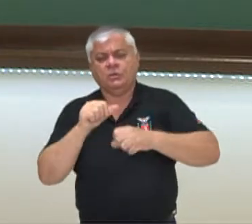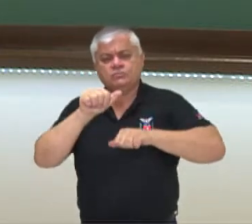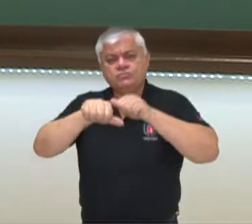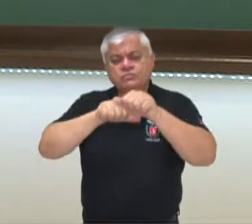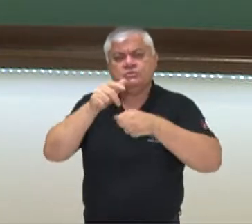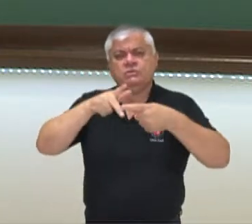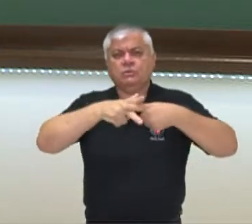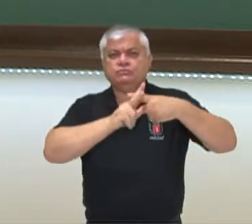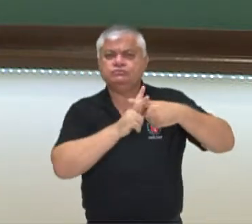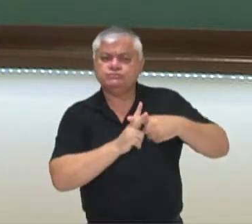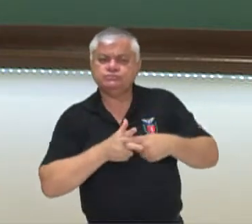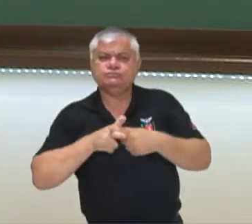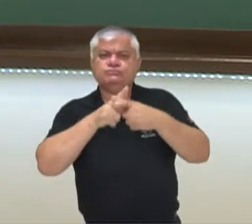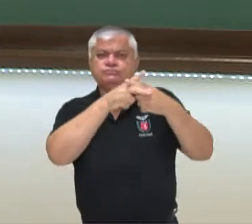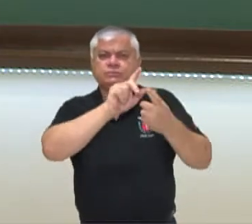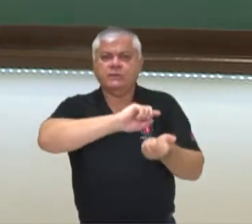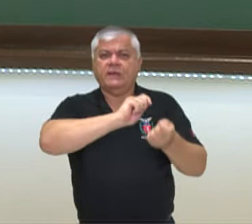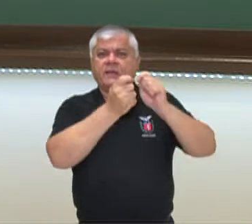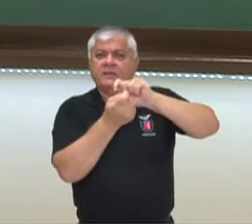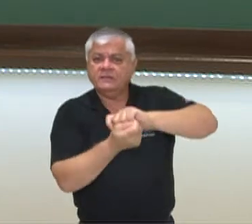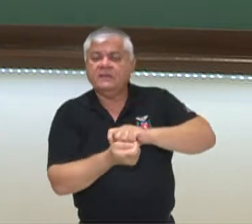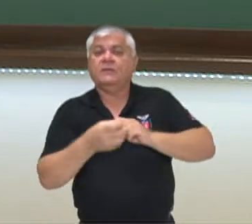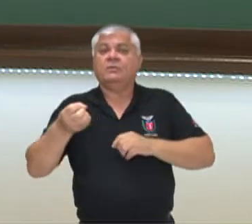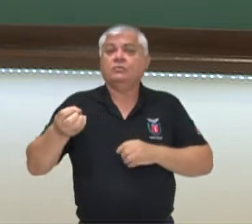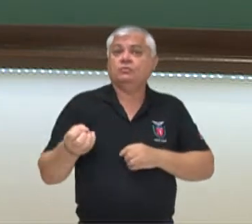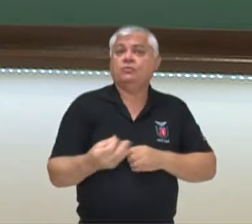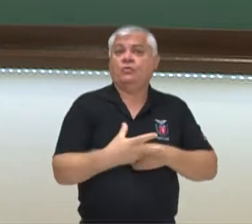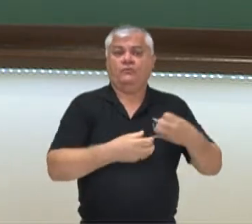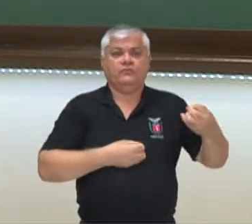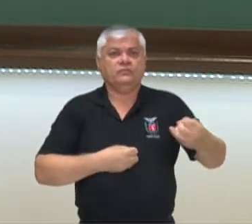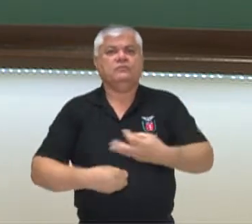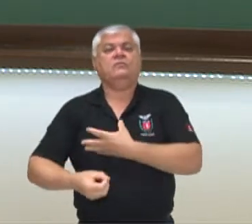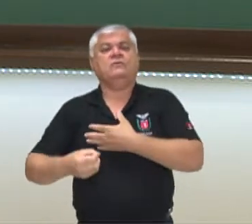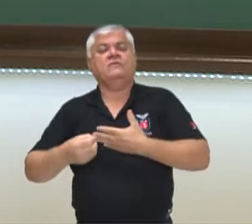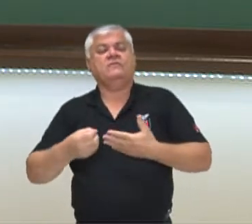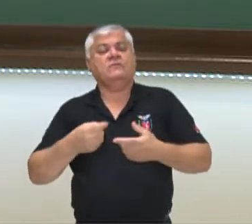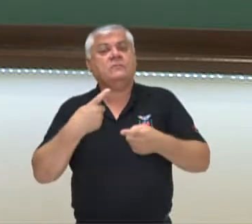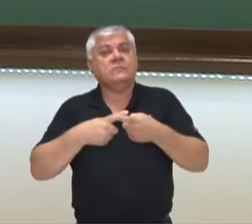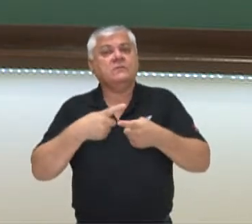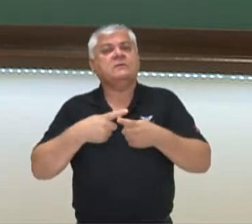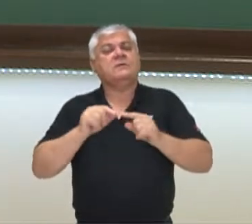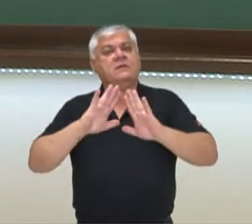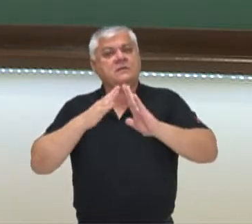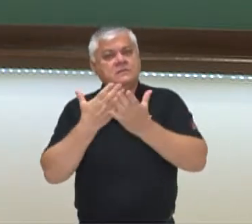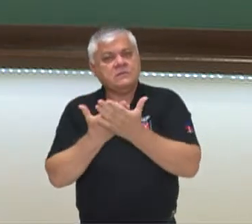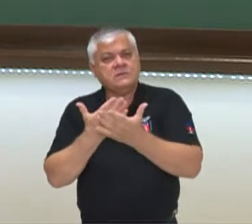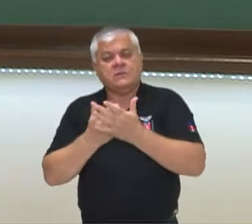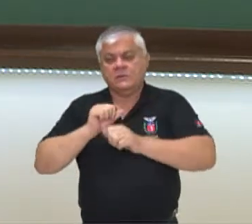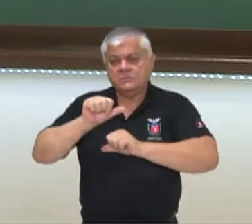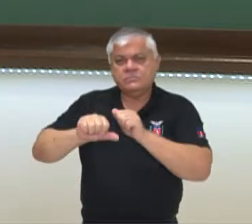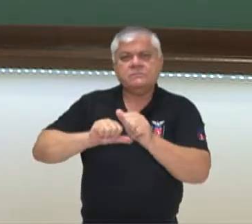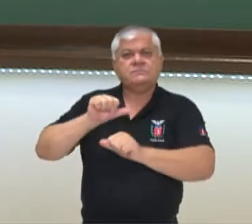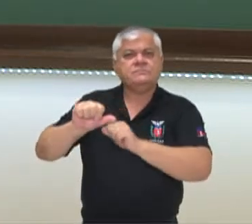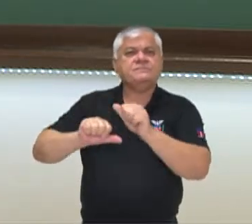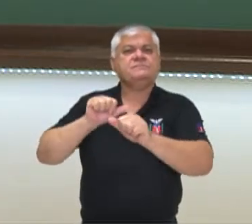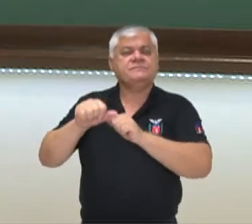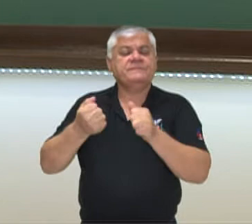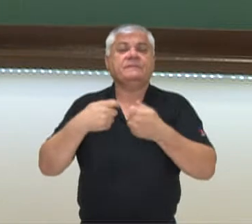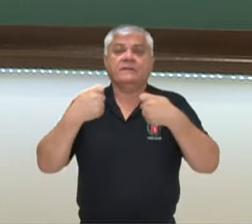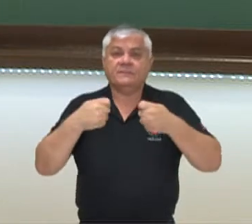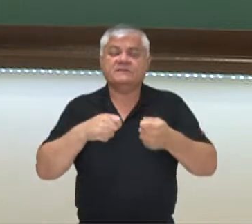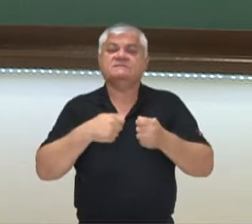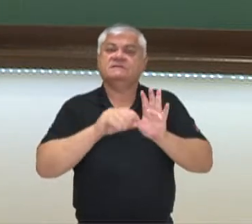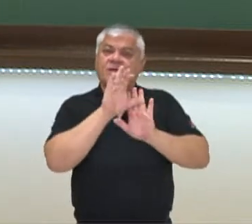revisão para se adaptar às novas mudanças da escola, em que a comunidade escolar